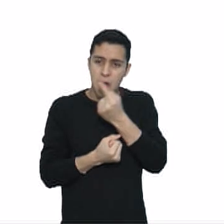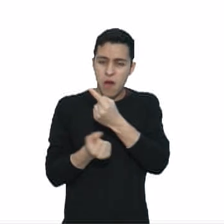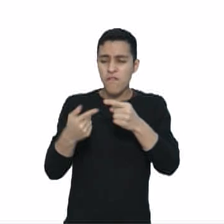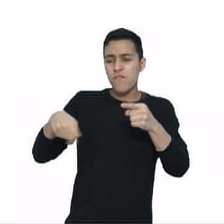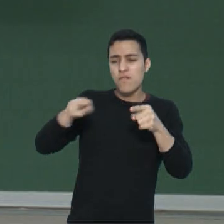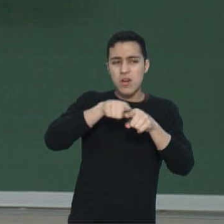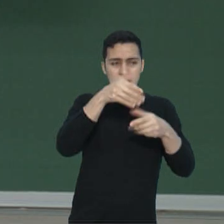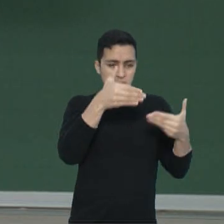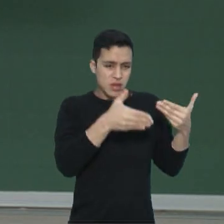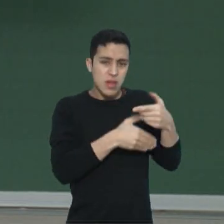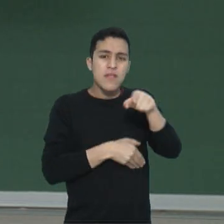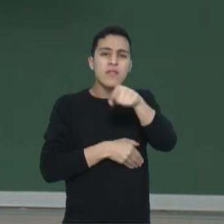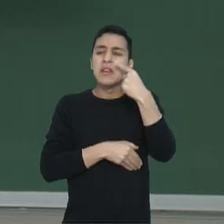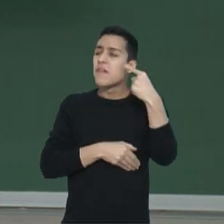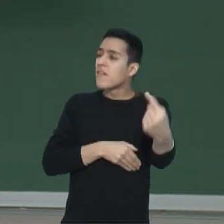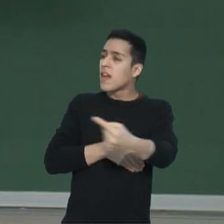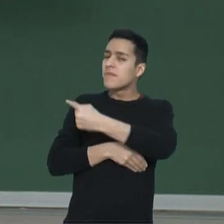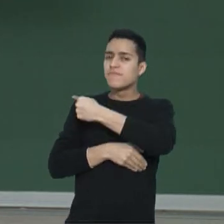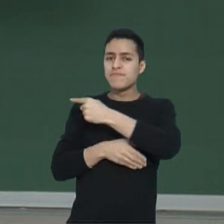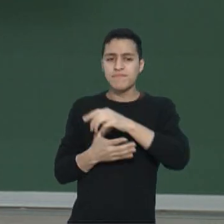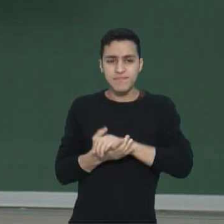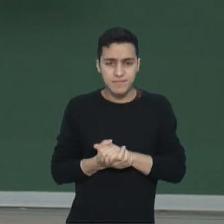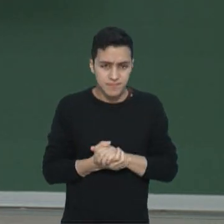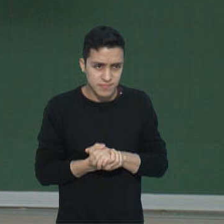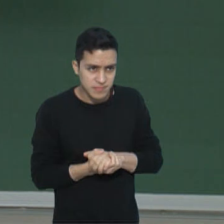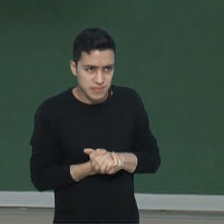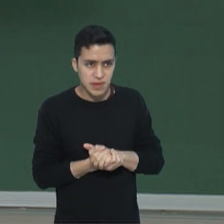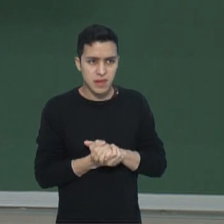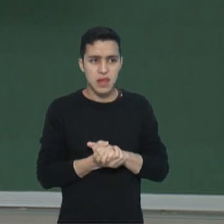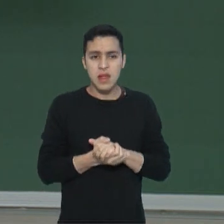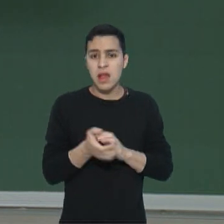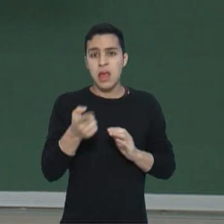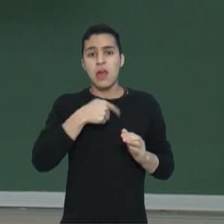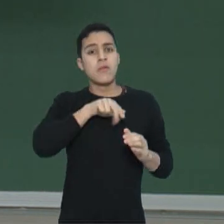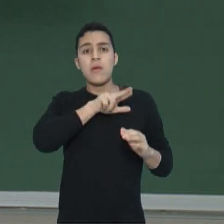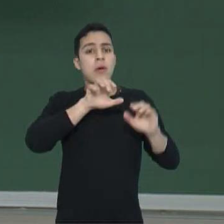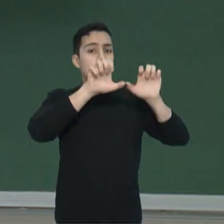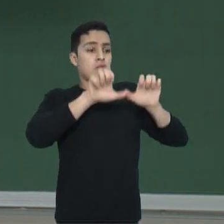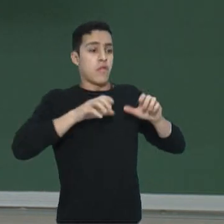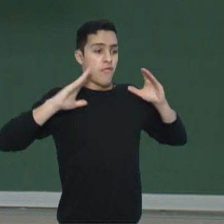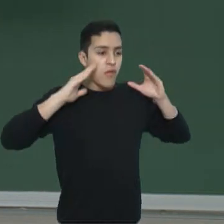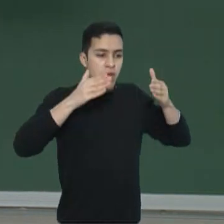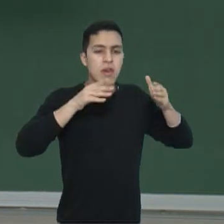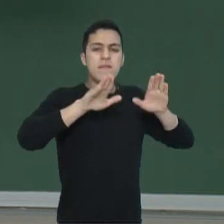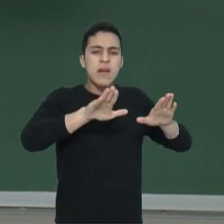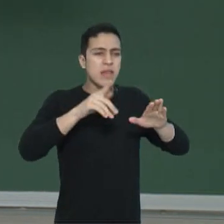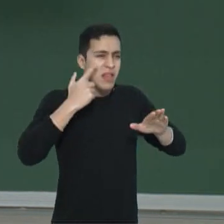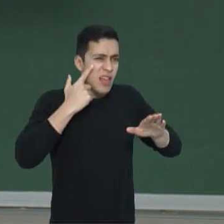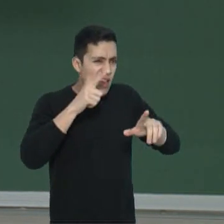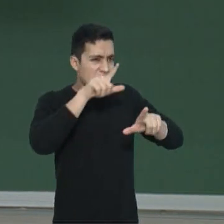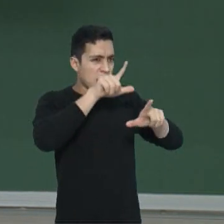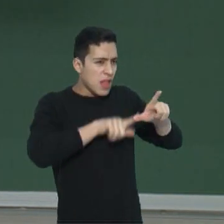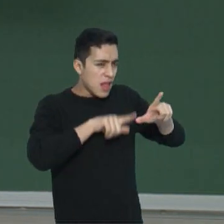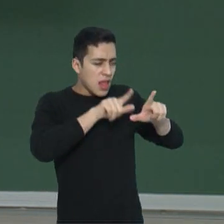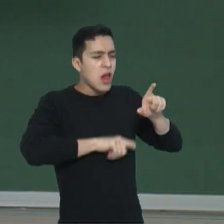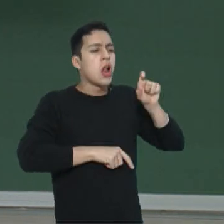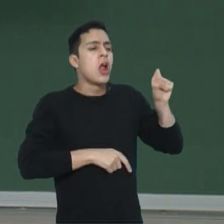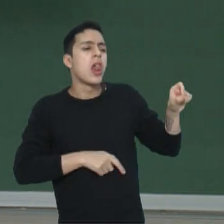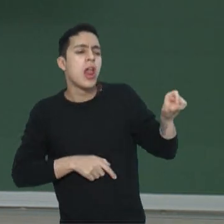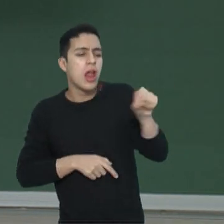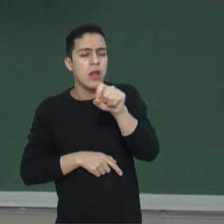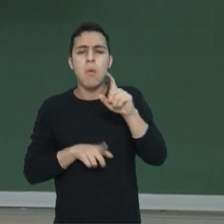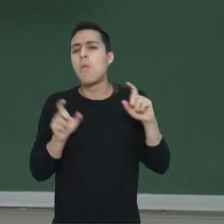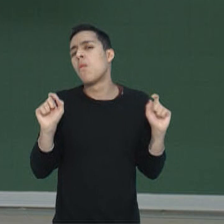para você ver, a questão, como eu disse, não vou me apegar à estrutura, mas as letras são aqui